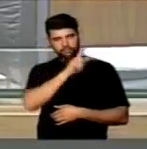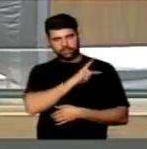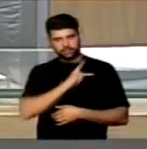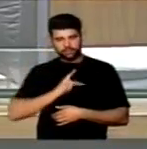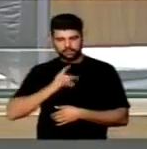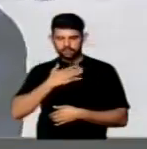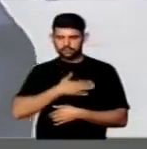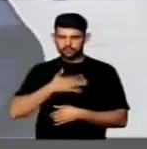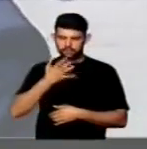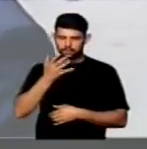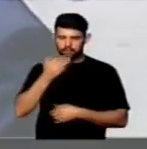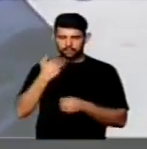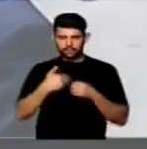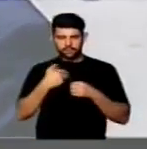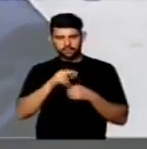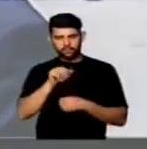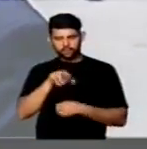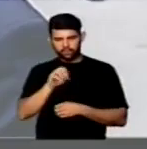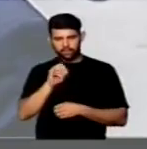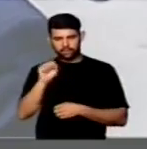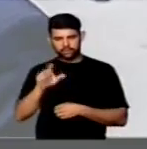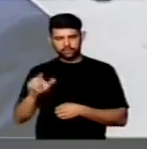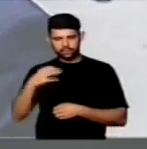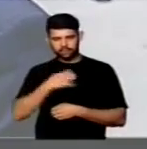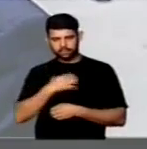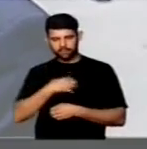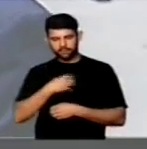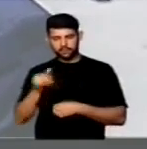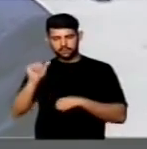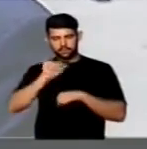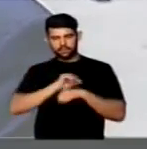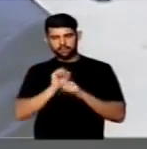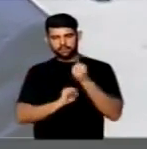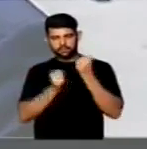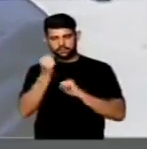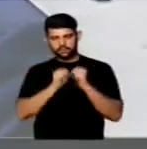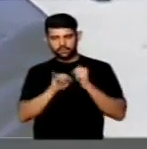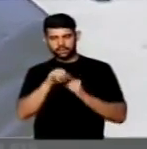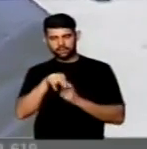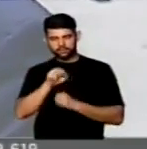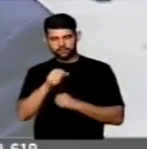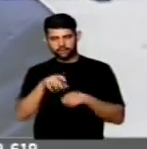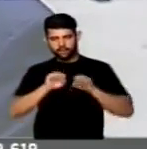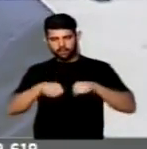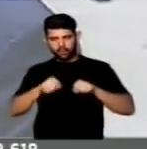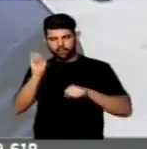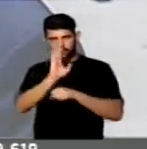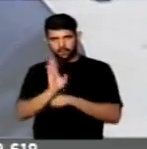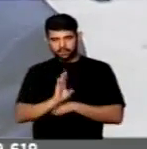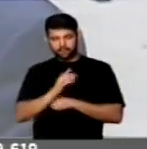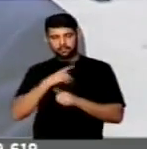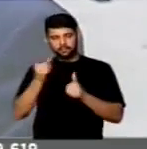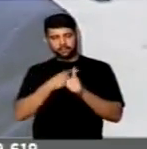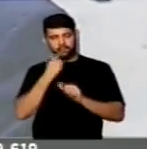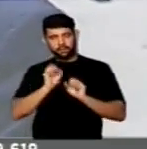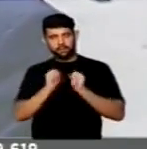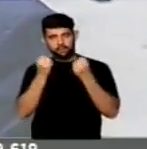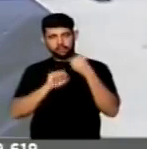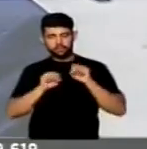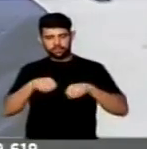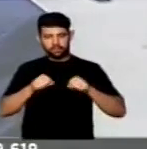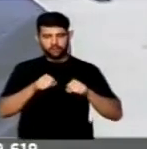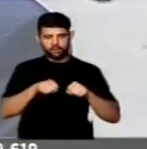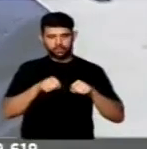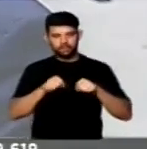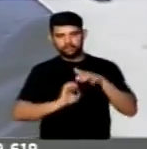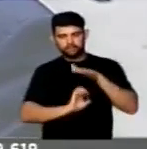presidente, quero o município de Una, no sul da Bahia, vai ser sede da montadora Yasuna Motos do Brasil, primeira fábrica de motos